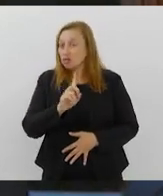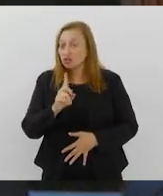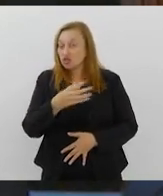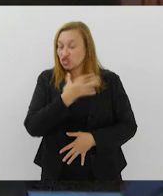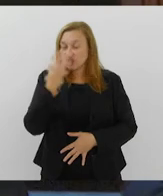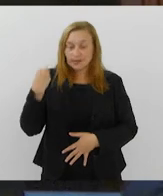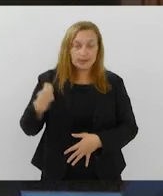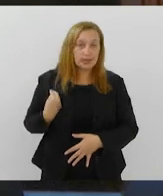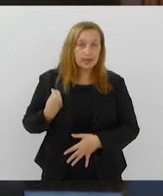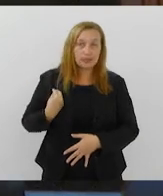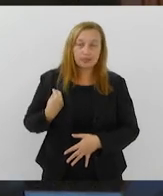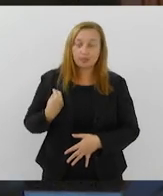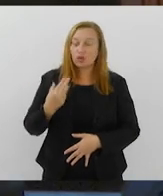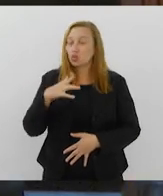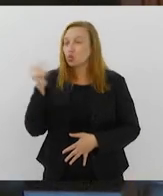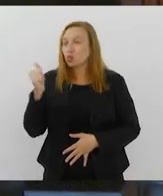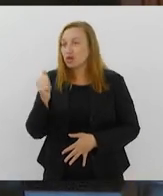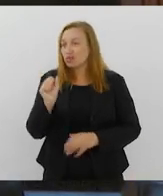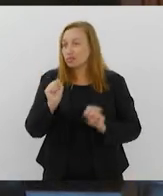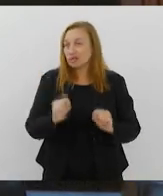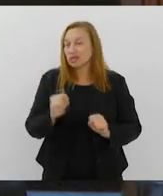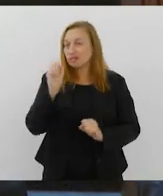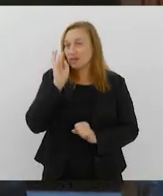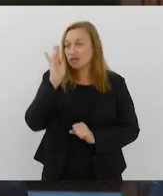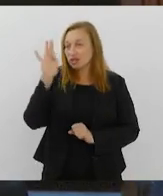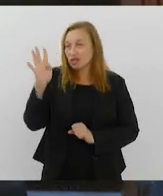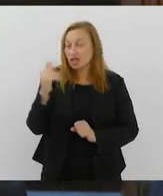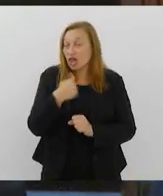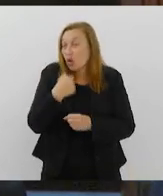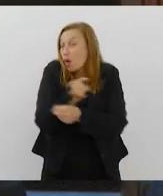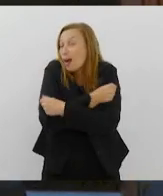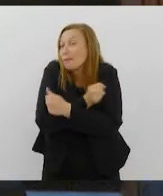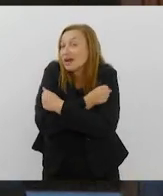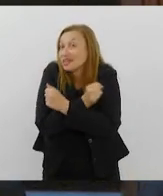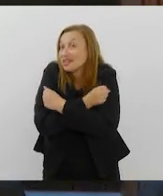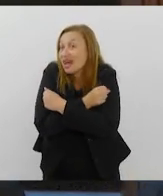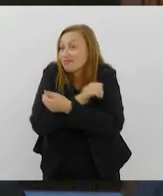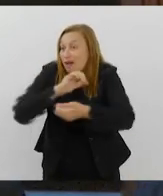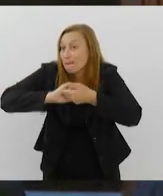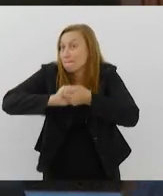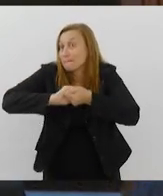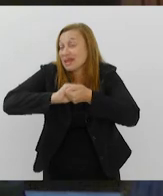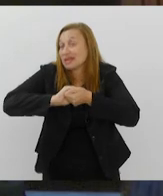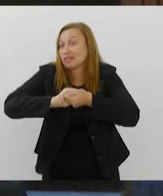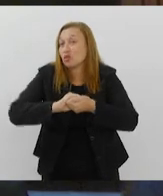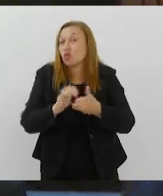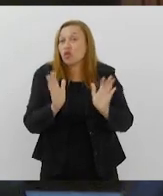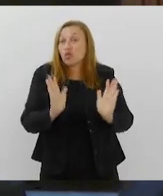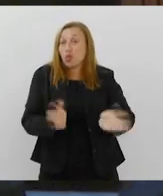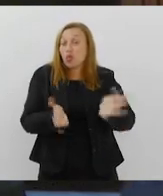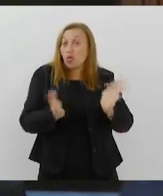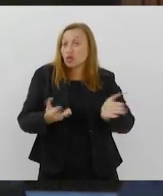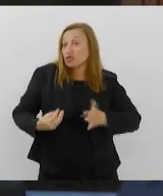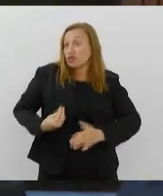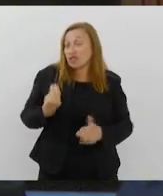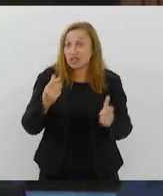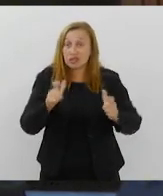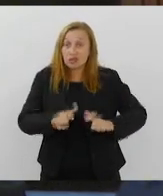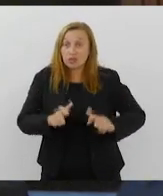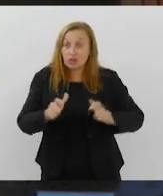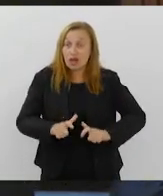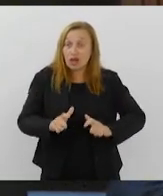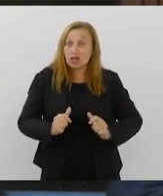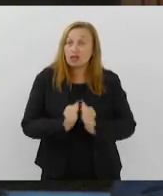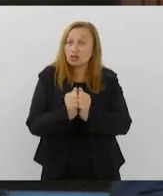poderia imaginar que eu poderia dar um abraço, apertar a mão, né? E hoje eu estou aqui diante de todos